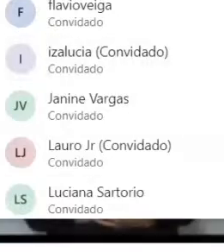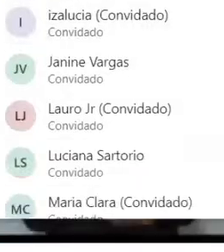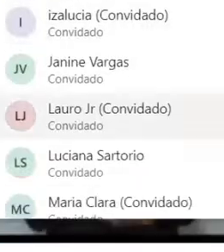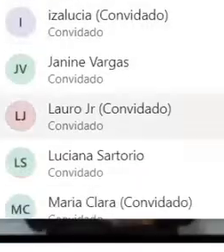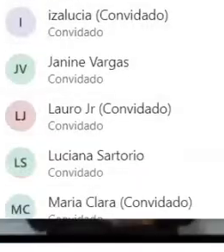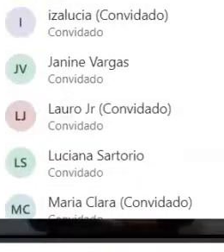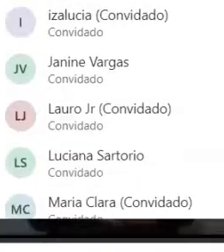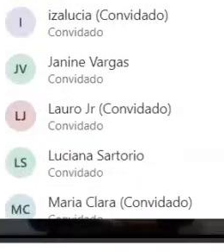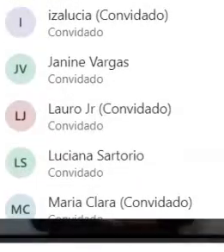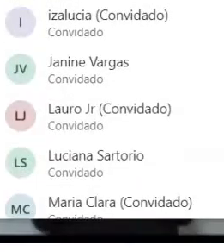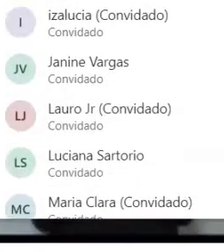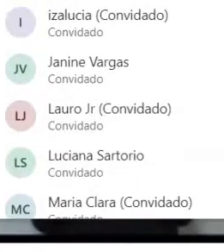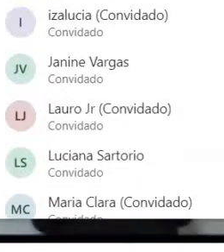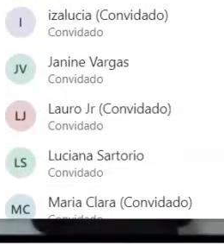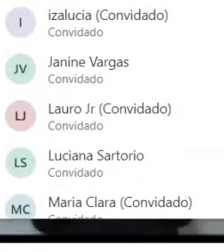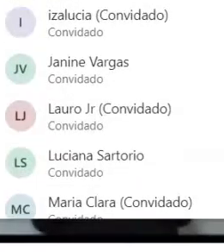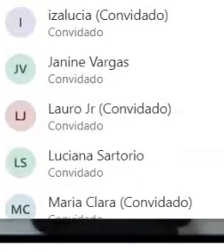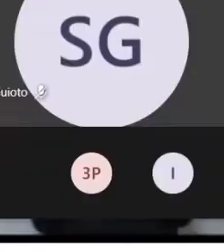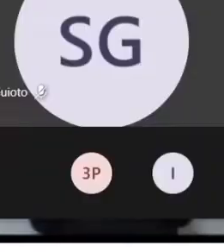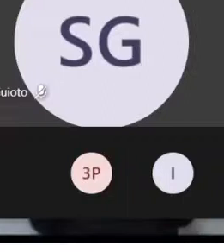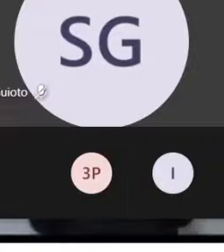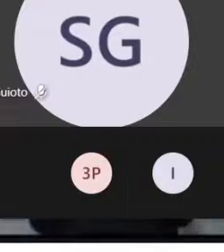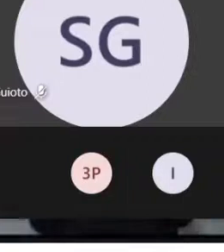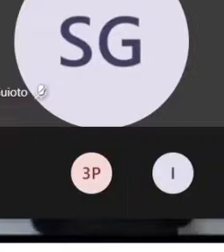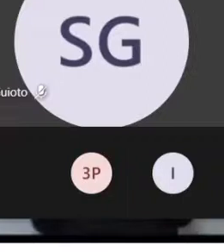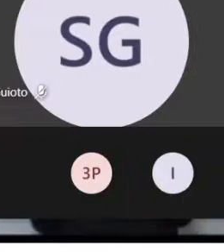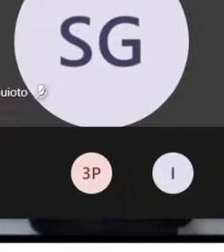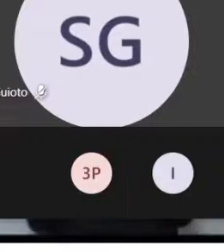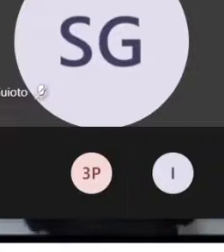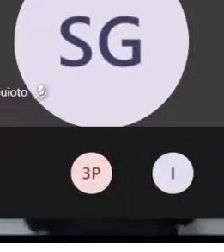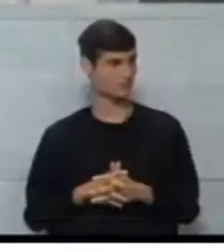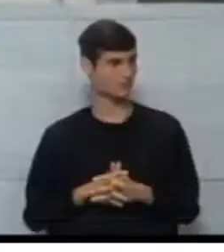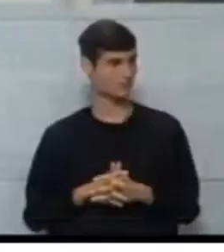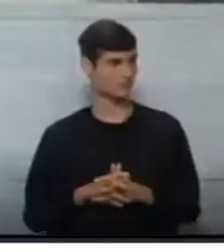Faço novamente a agitação no vórtex.